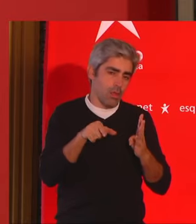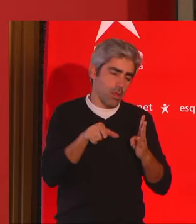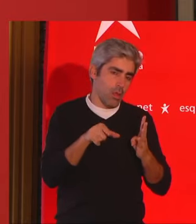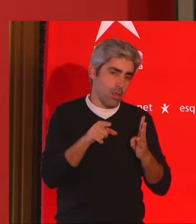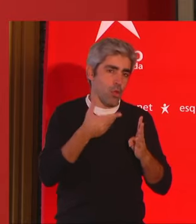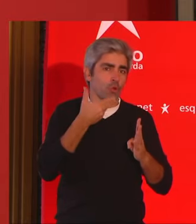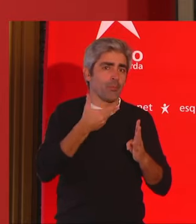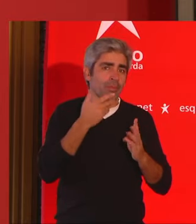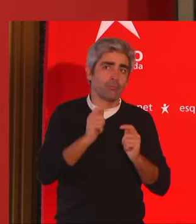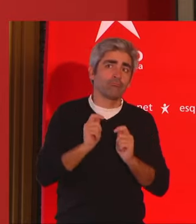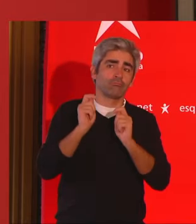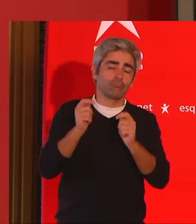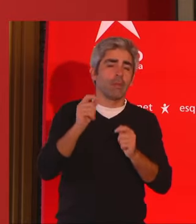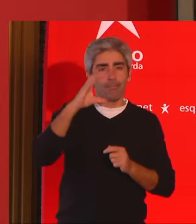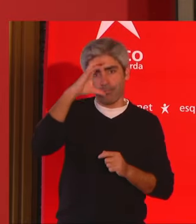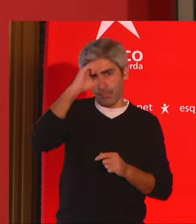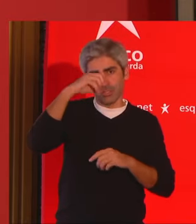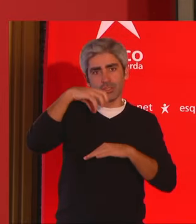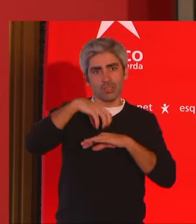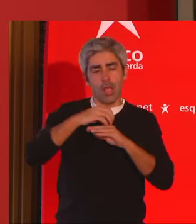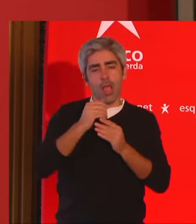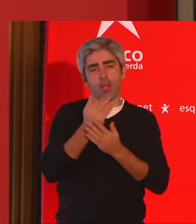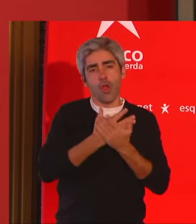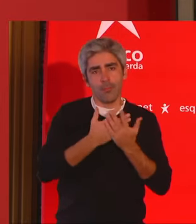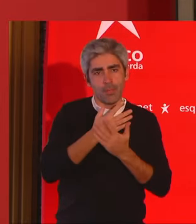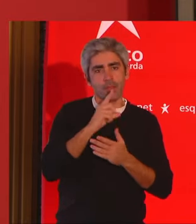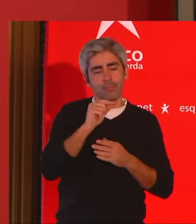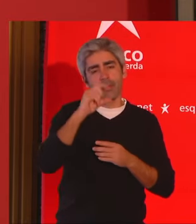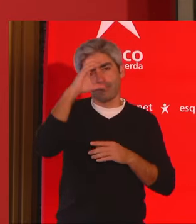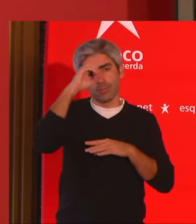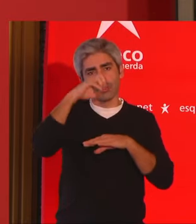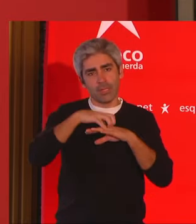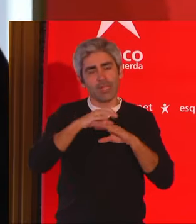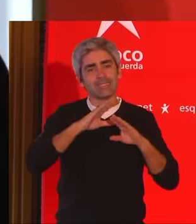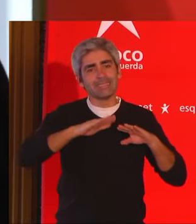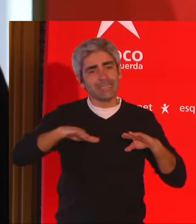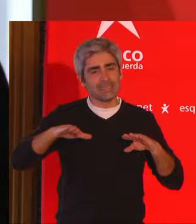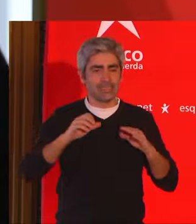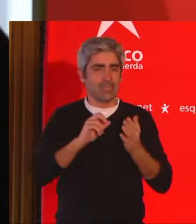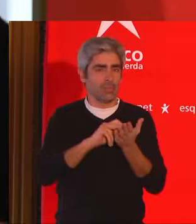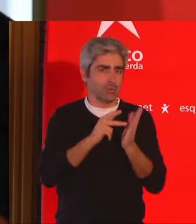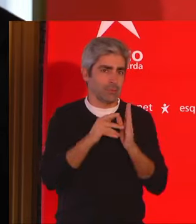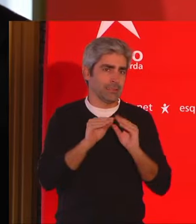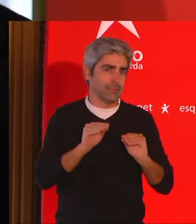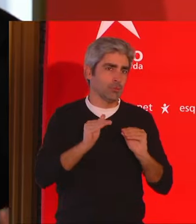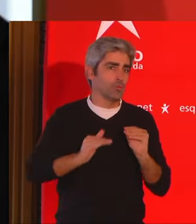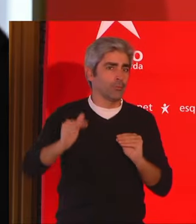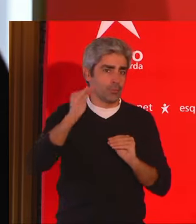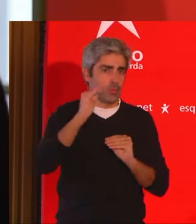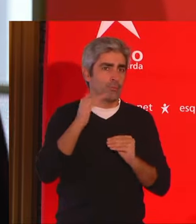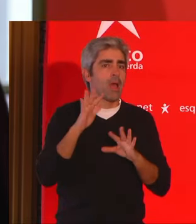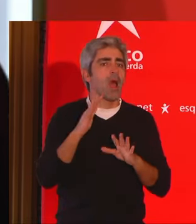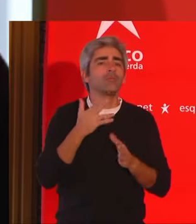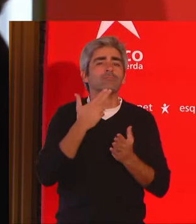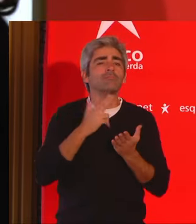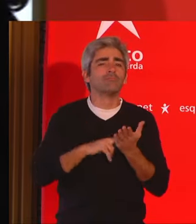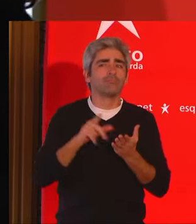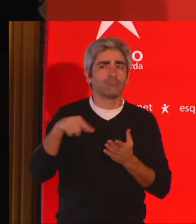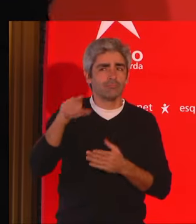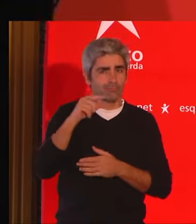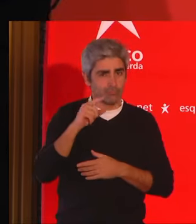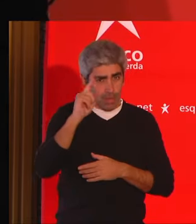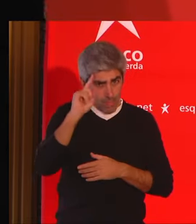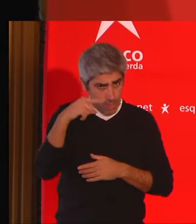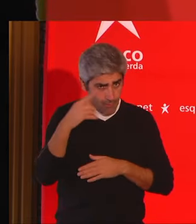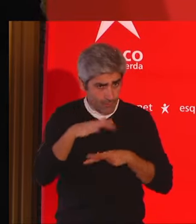é uma competência do Ministério da Economia e do Ministério da Ciência e Tecnologia e Ensino Superior. E está mais que demonstrado que eles não têm competência sequer